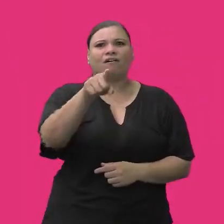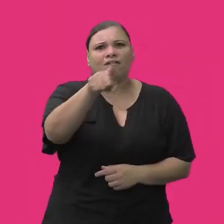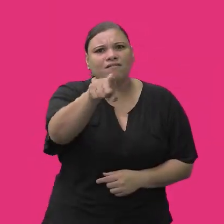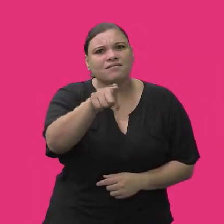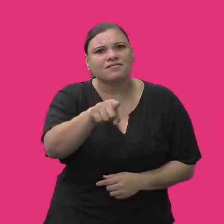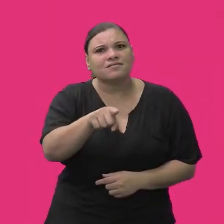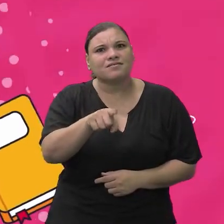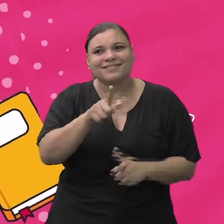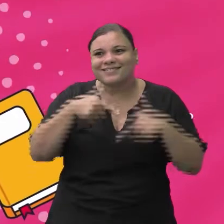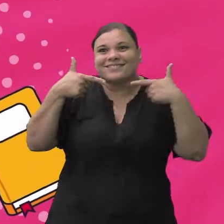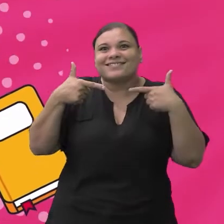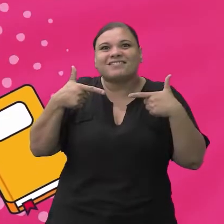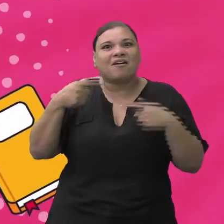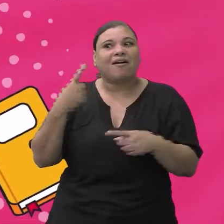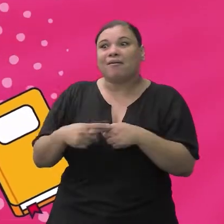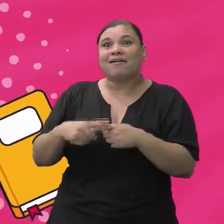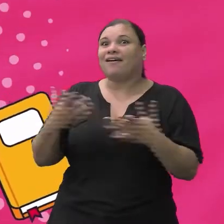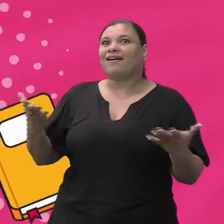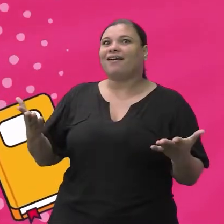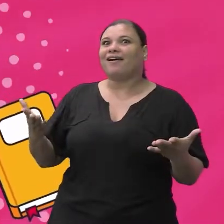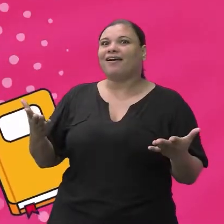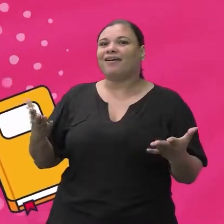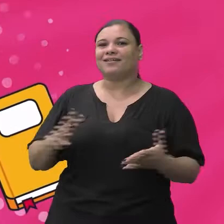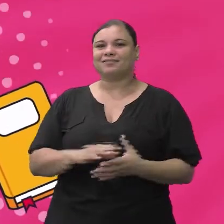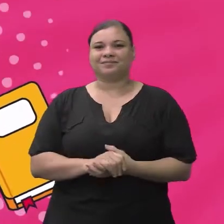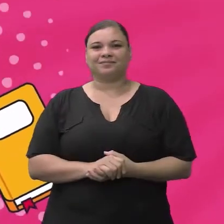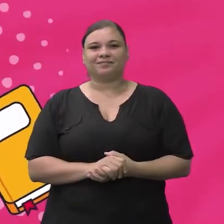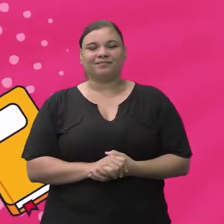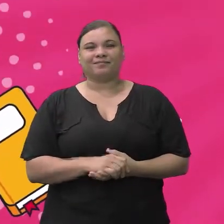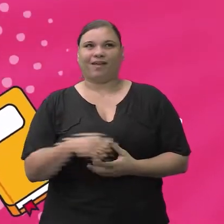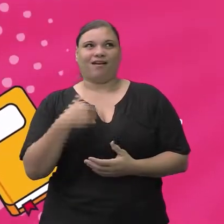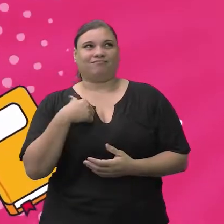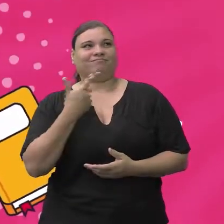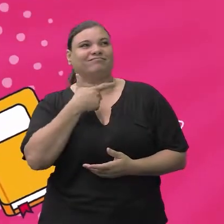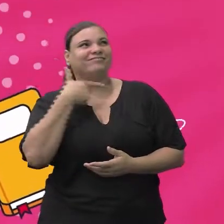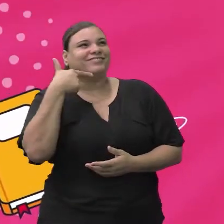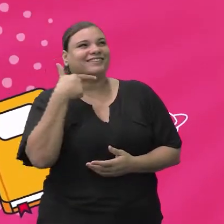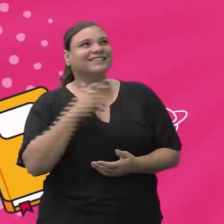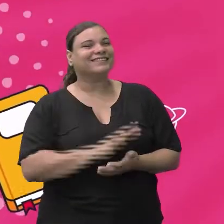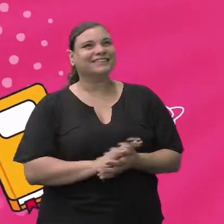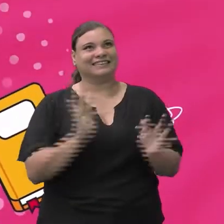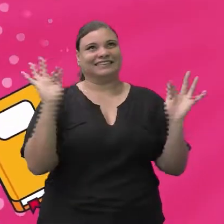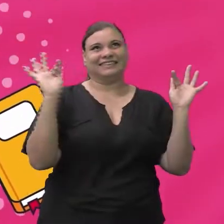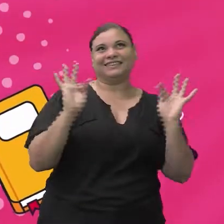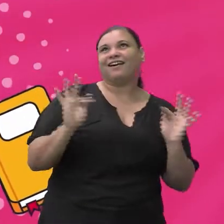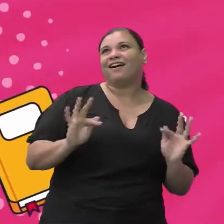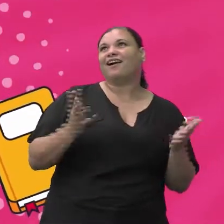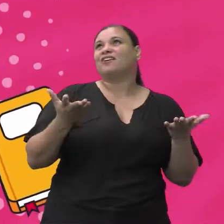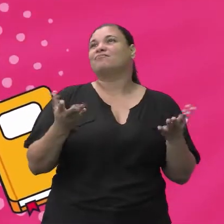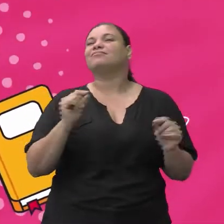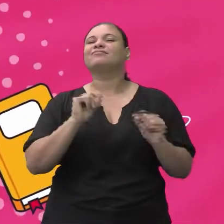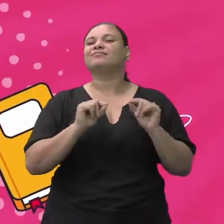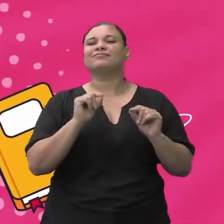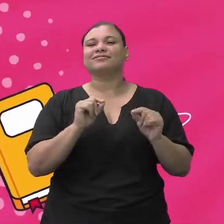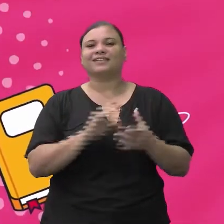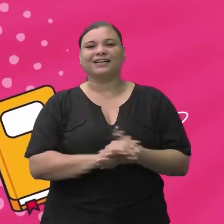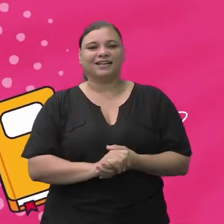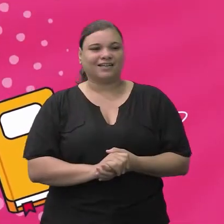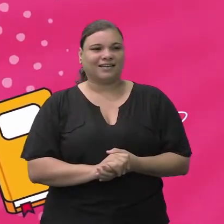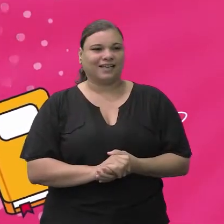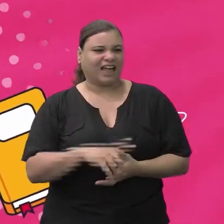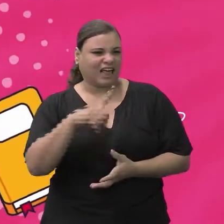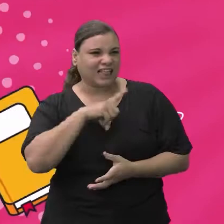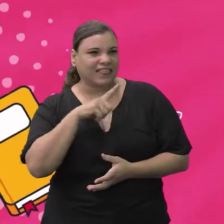feliz? Feliz é dançar, né? Dançar é uma passatempo, deixa eu feliz. Quando não tem nada pra fazer,